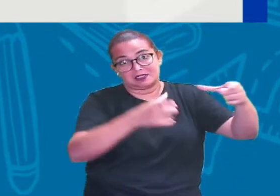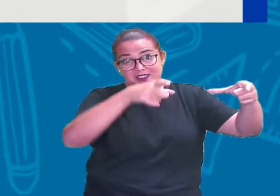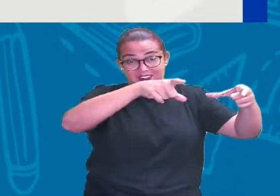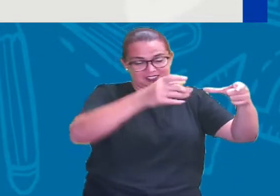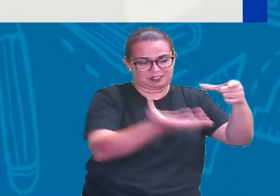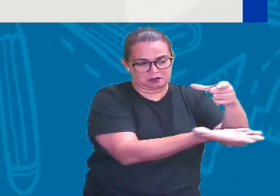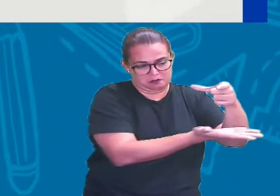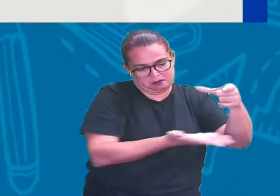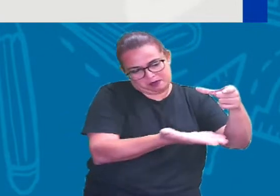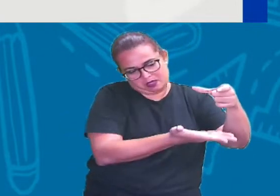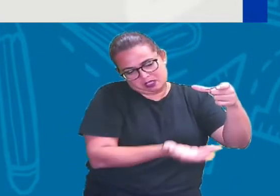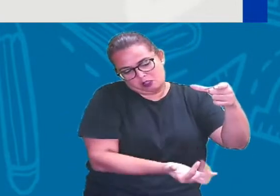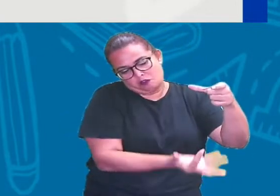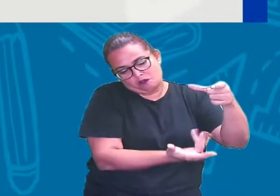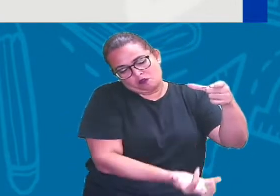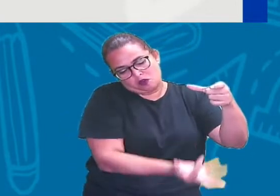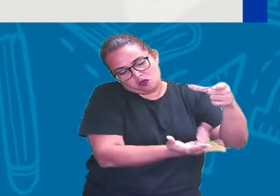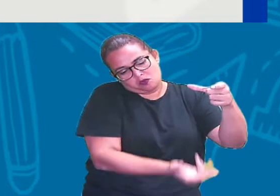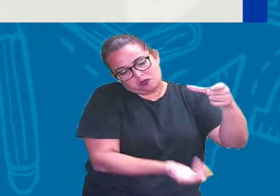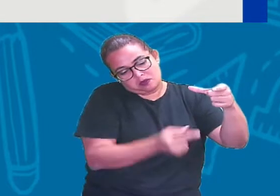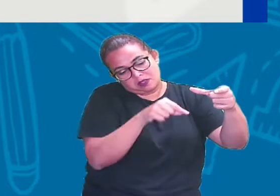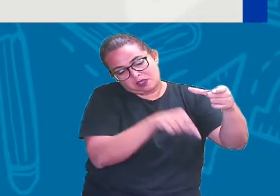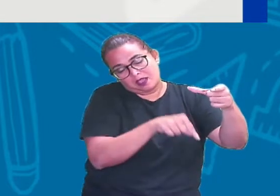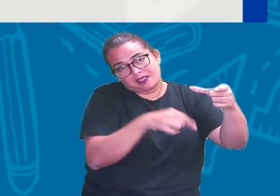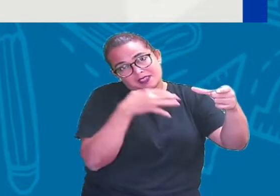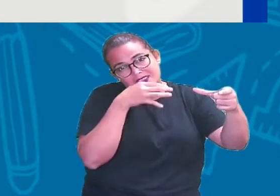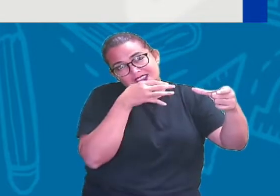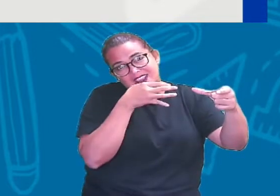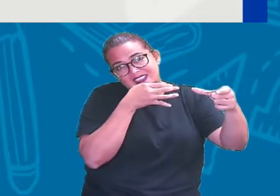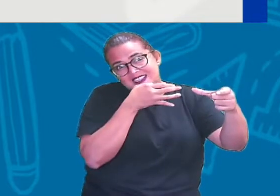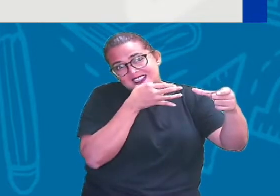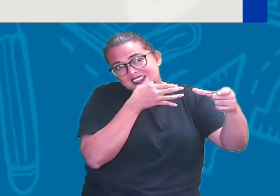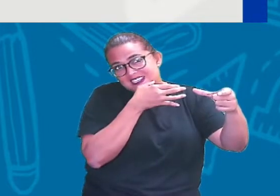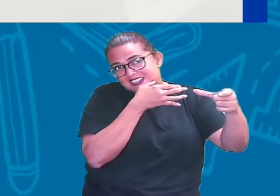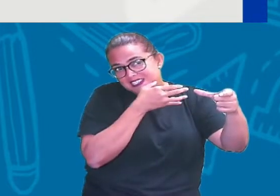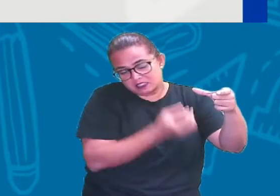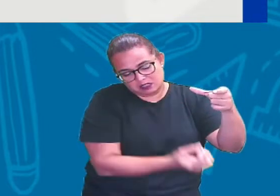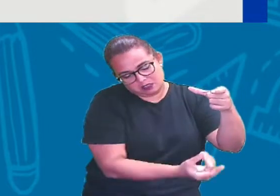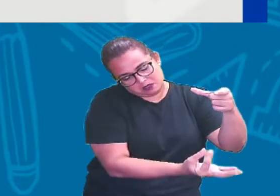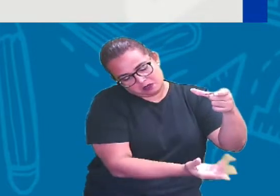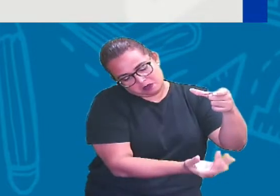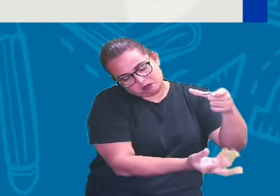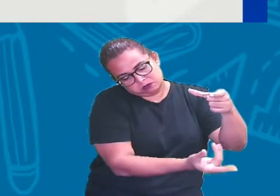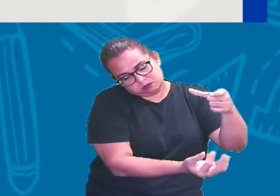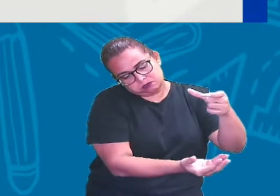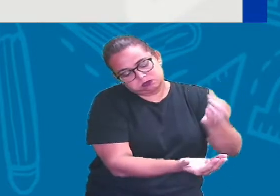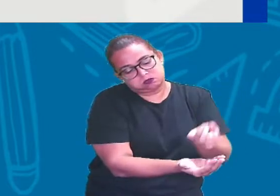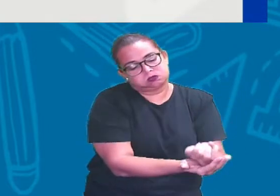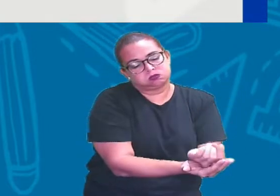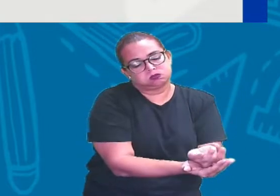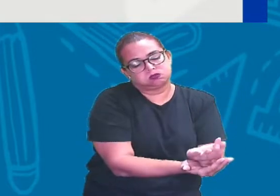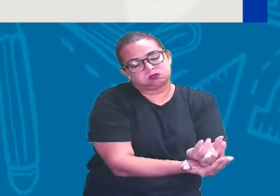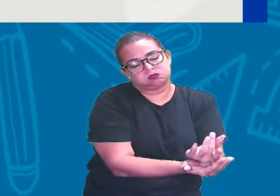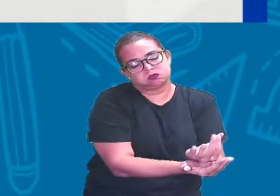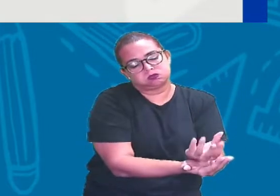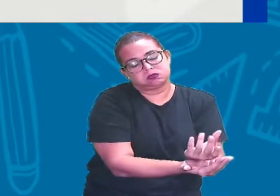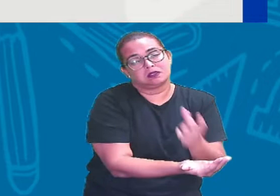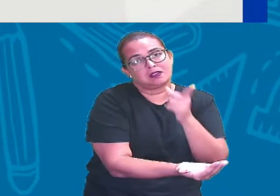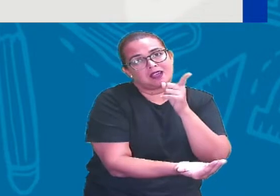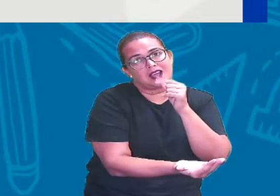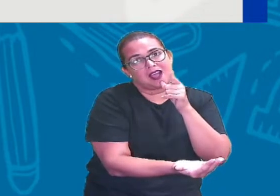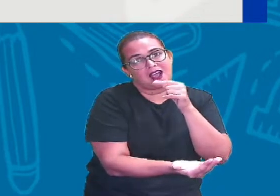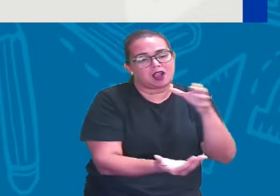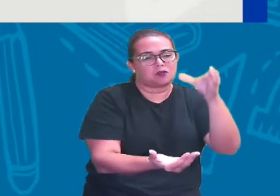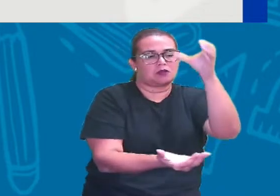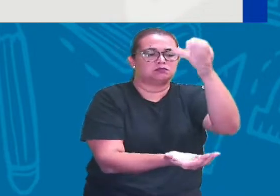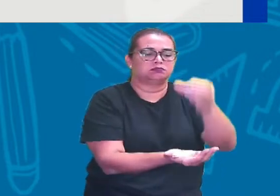Então a água que está aqui, a tendência dela é esquentar e subir, ok? E a água que está mais fria, ela vai